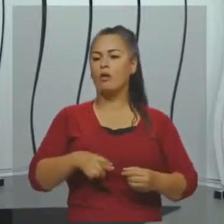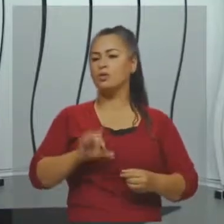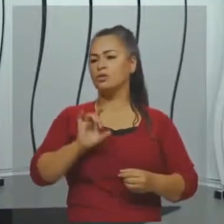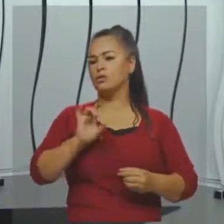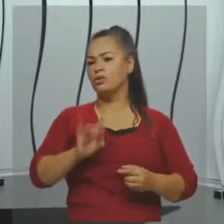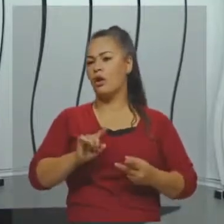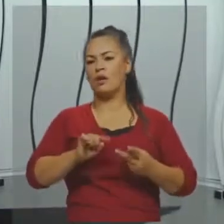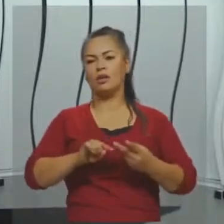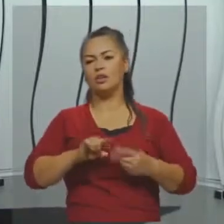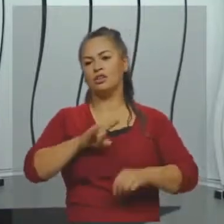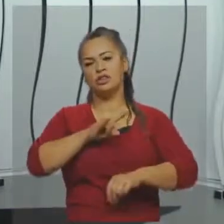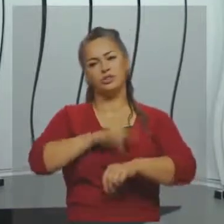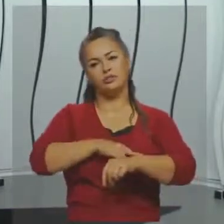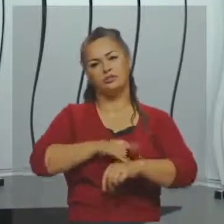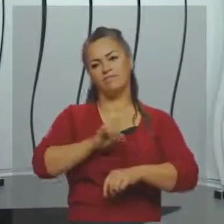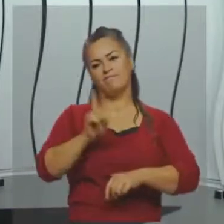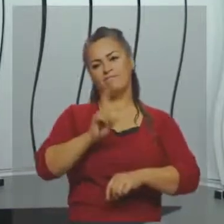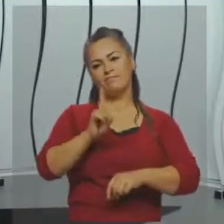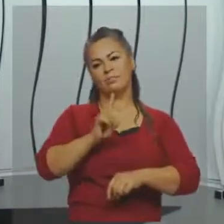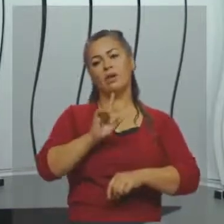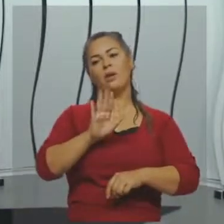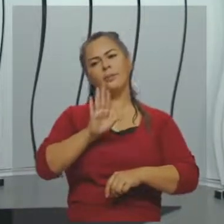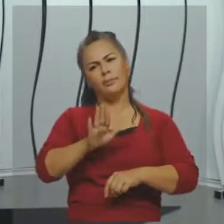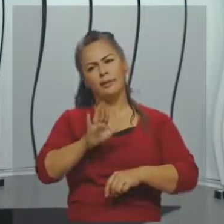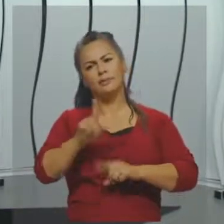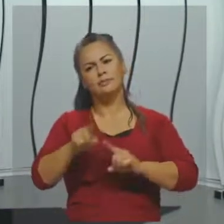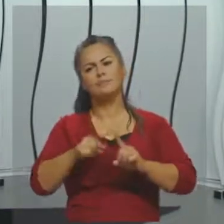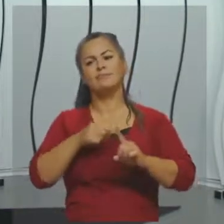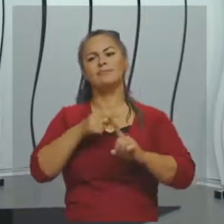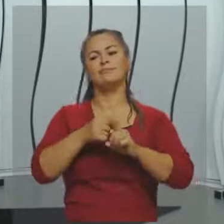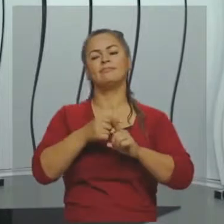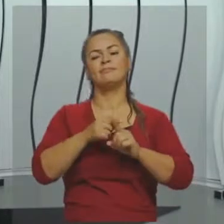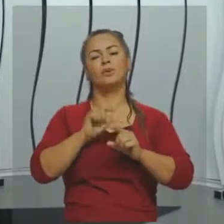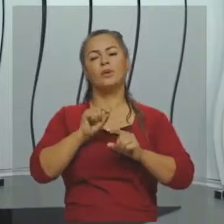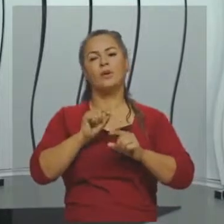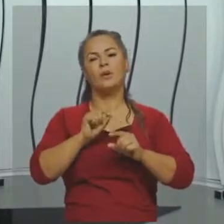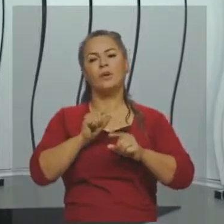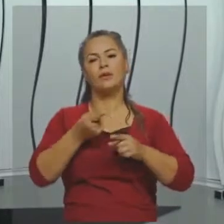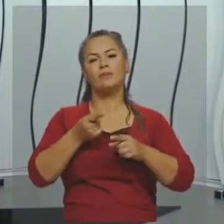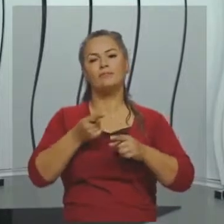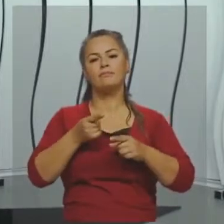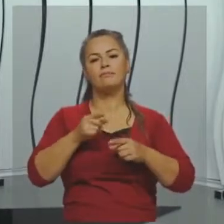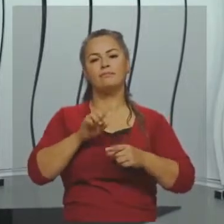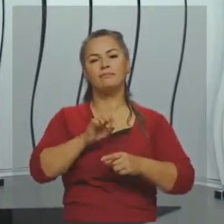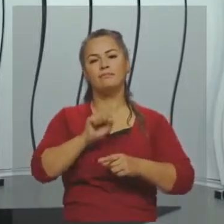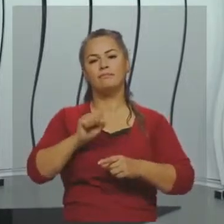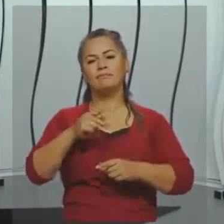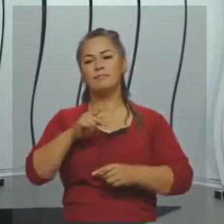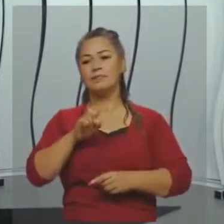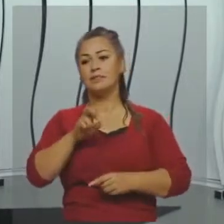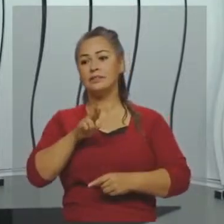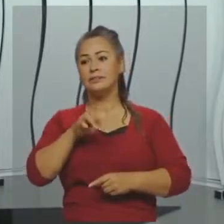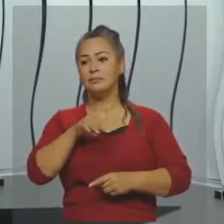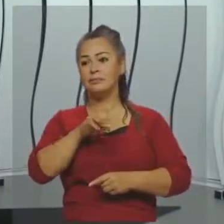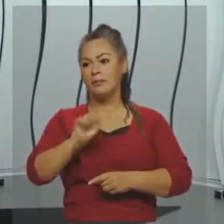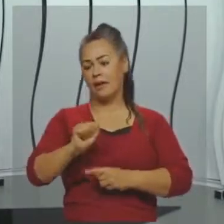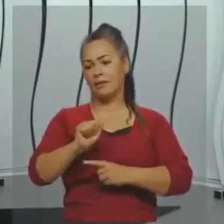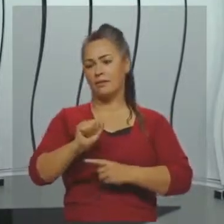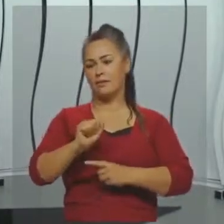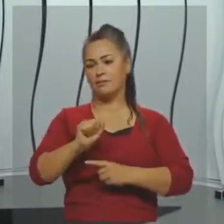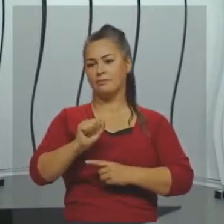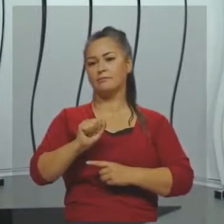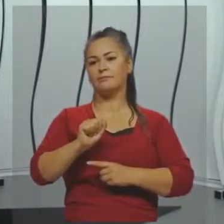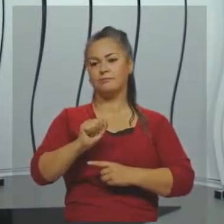também passa o esperma. Então, no caso do homem, a uretra ela faz parte tanto